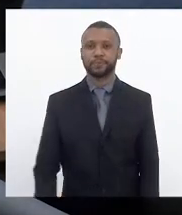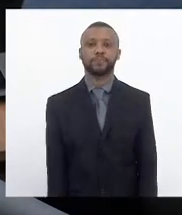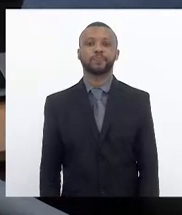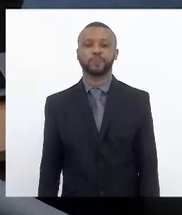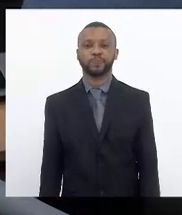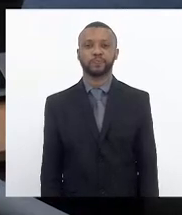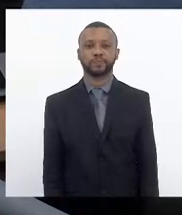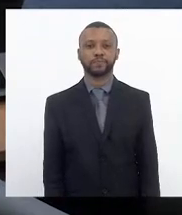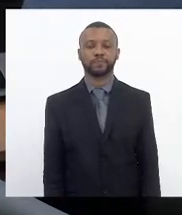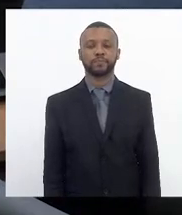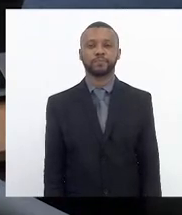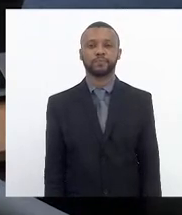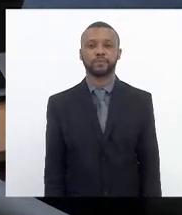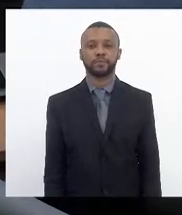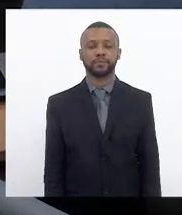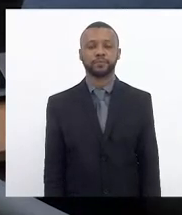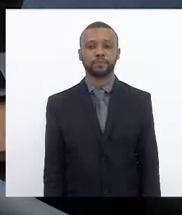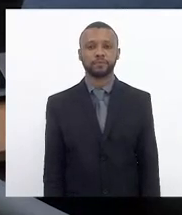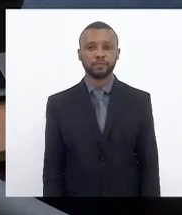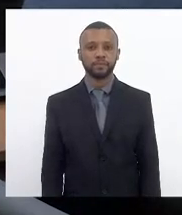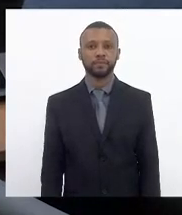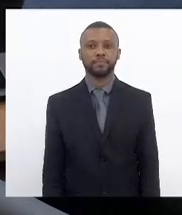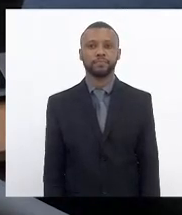é claro que não é